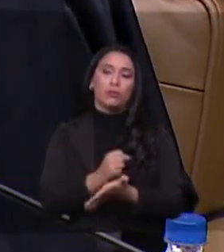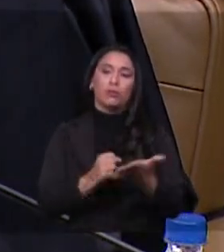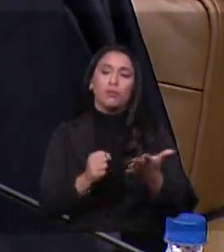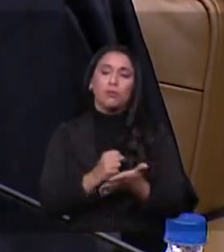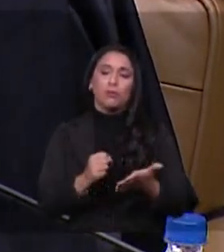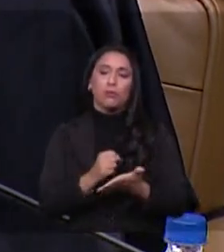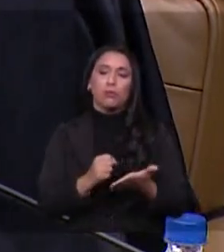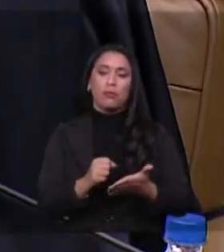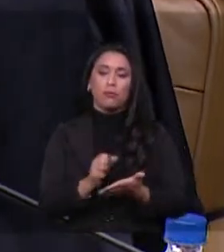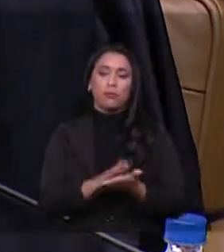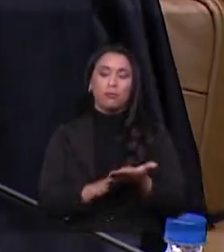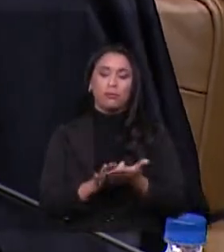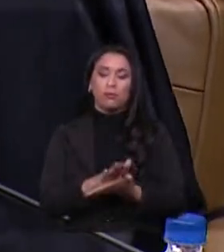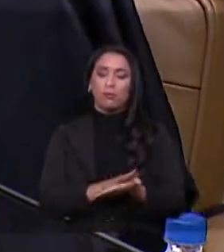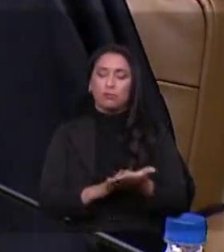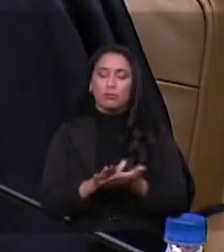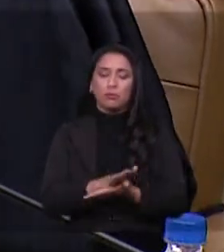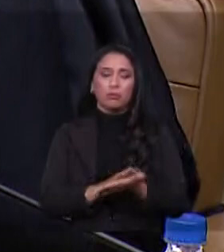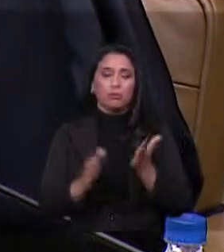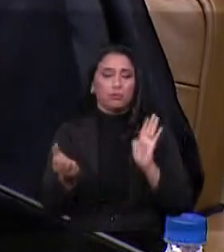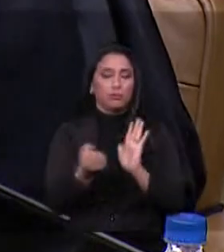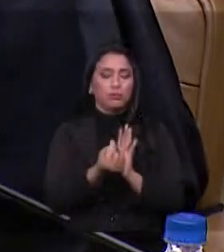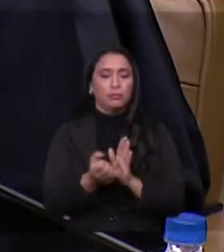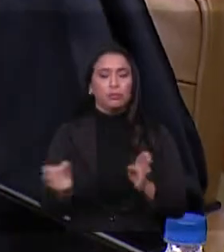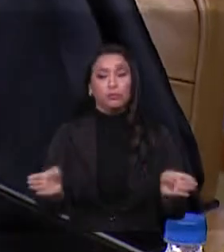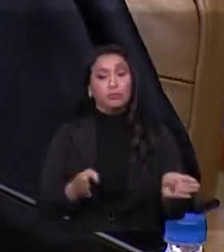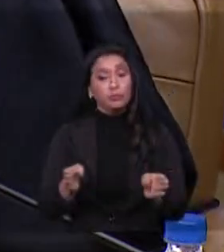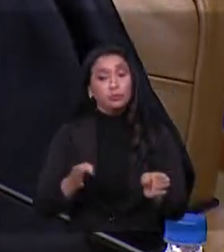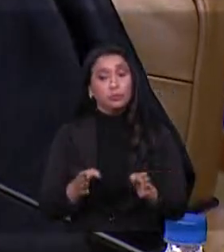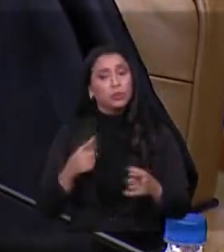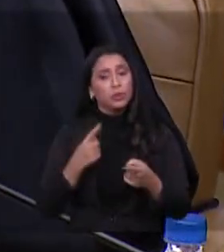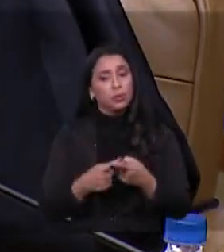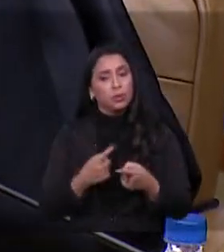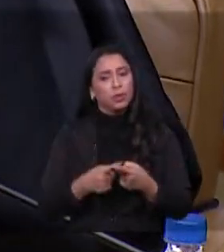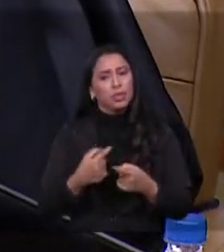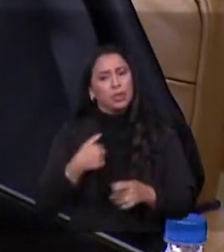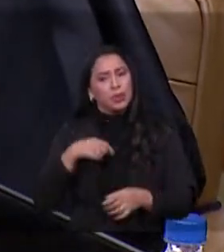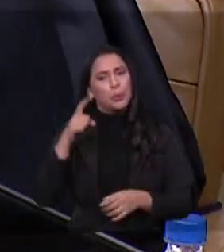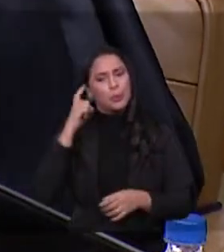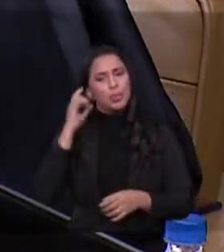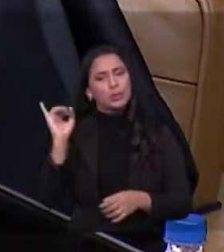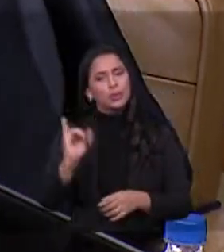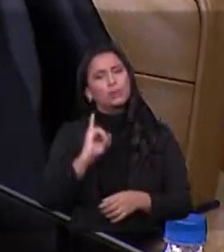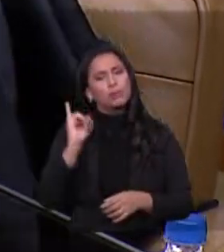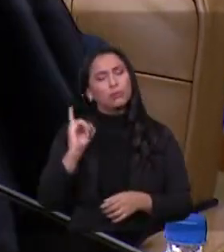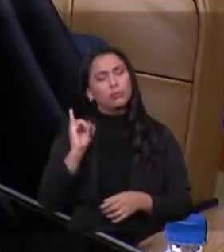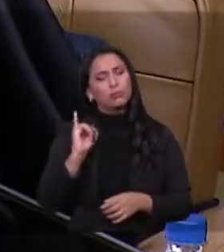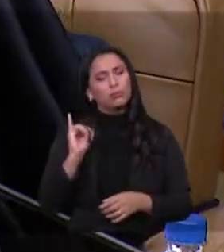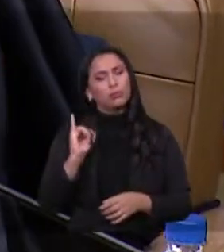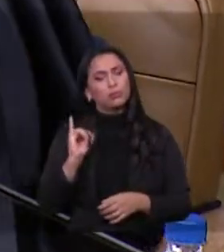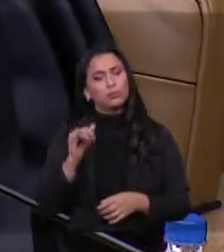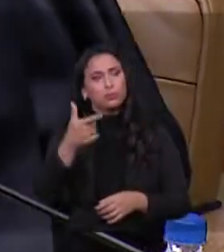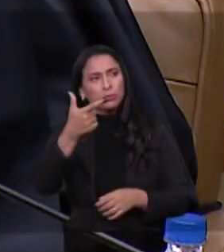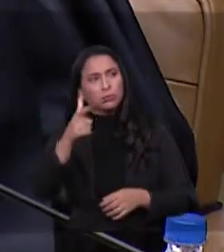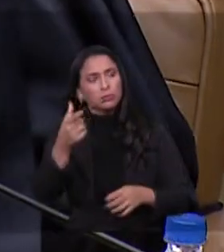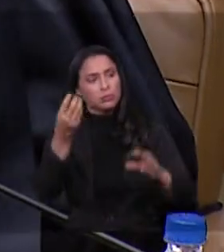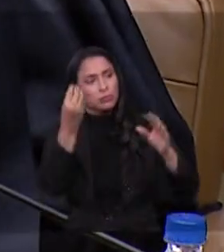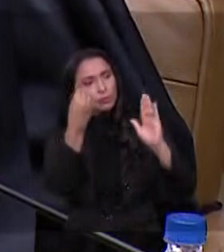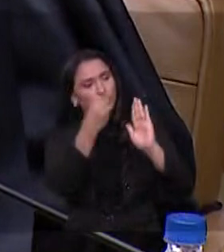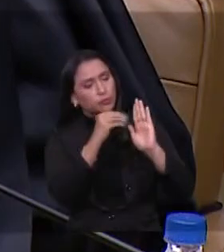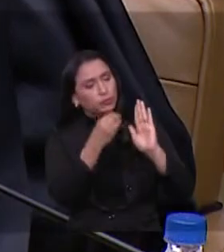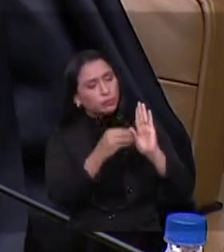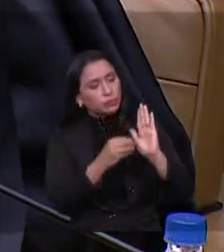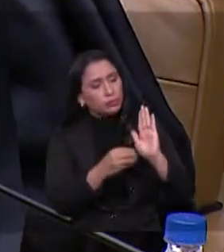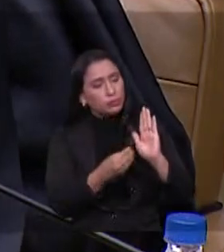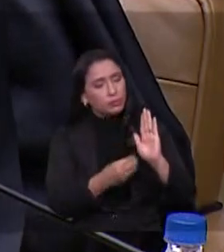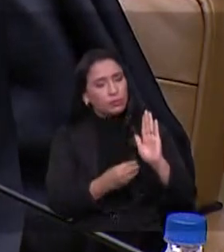no estabelecimento de qualquer marco temporal. E por que isso me parece relevante? Porque as demais questões,